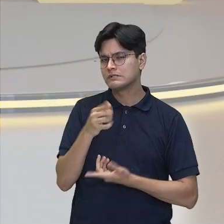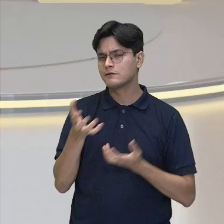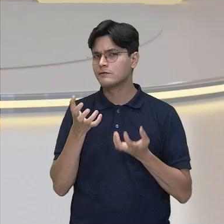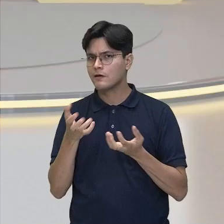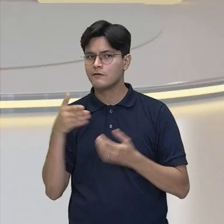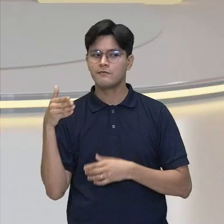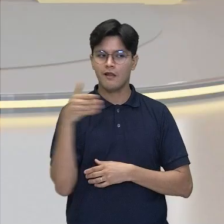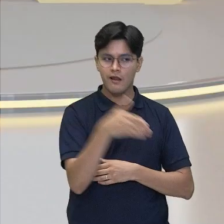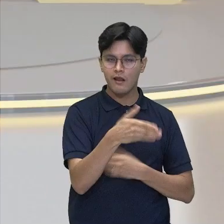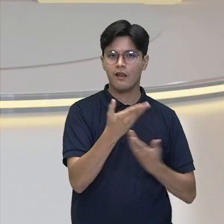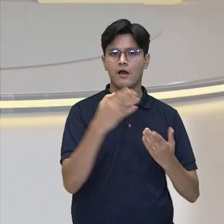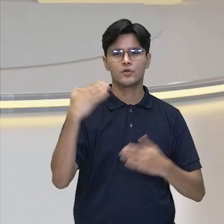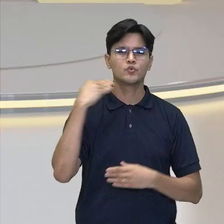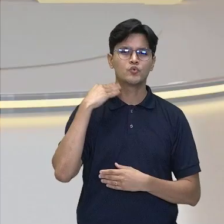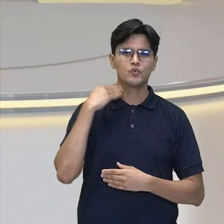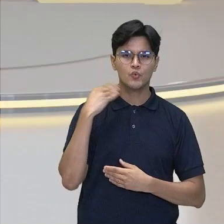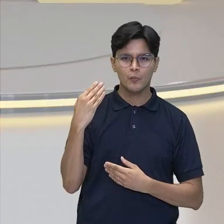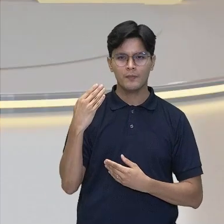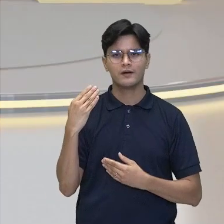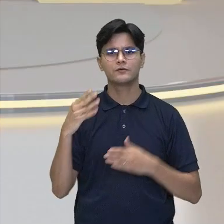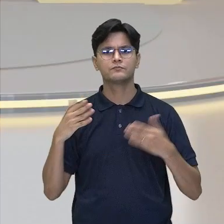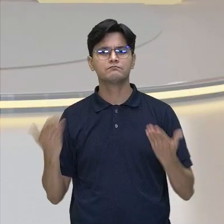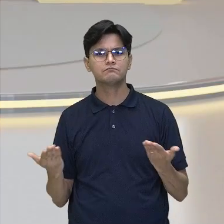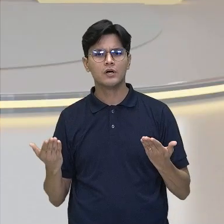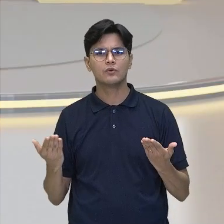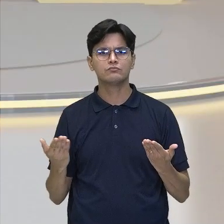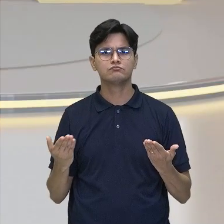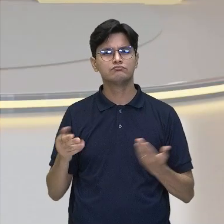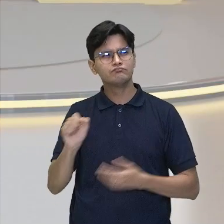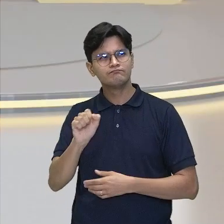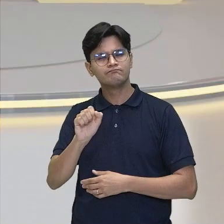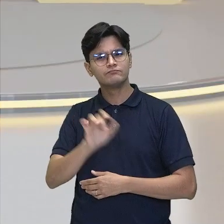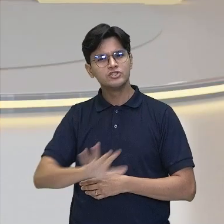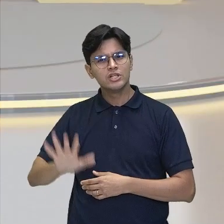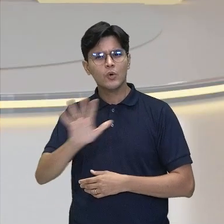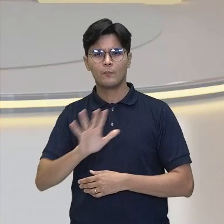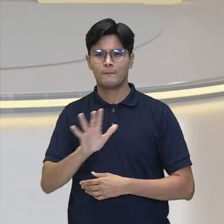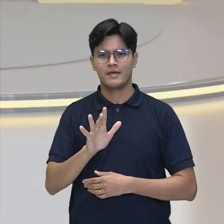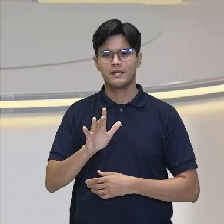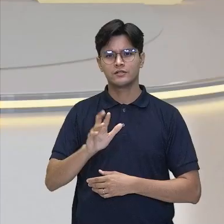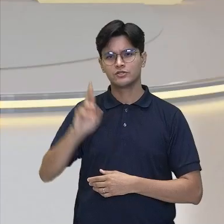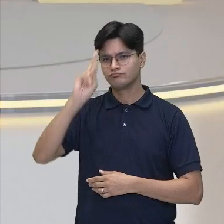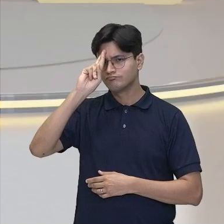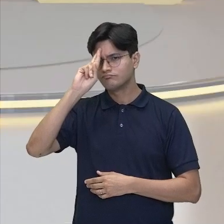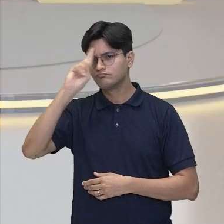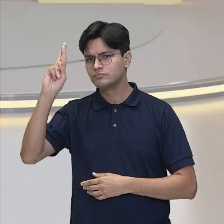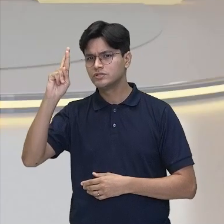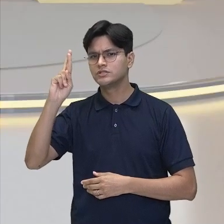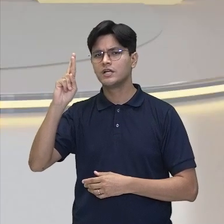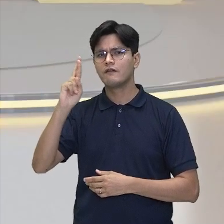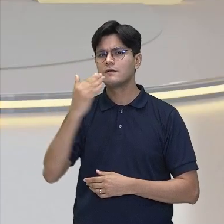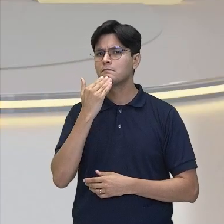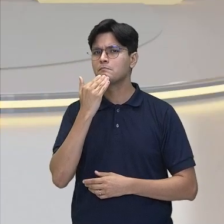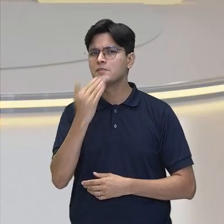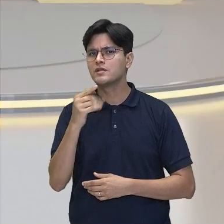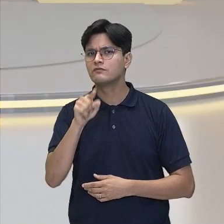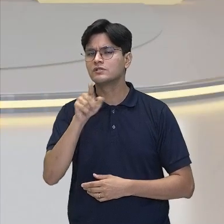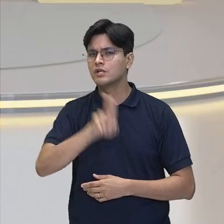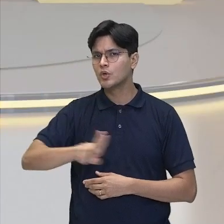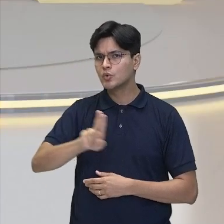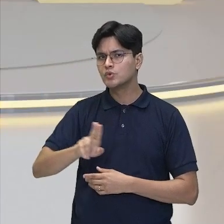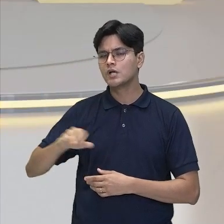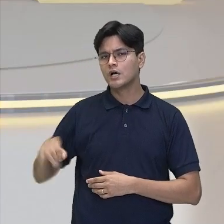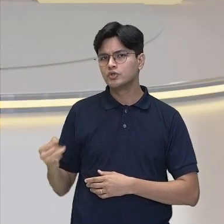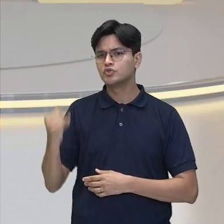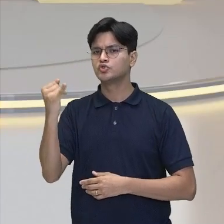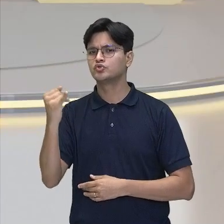você acha que o gerente vai te cobrar? Com certeza será os juros compostos, não é, professor? Exatamente. E ainda sobre